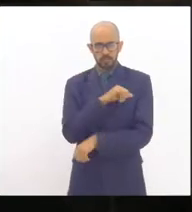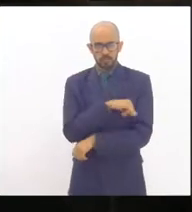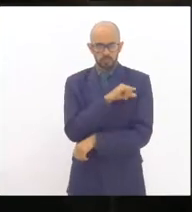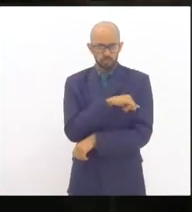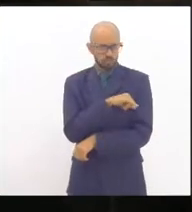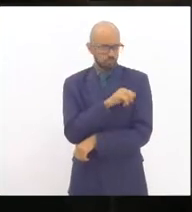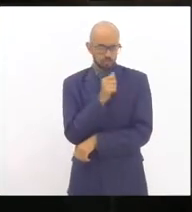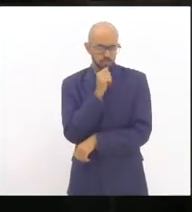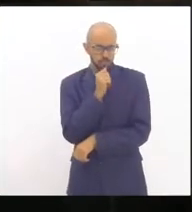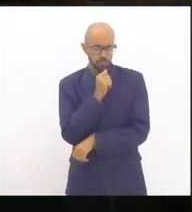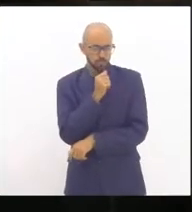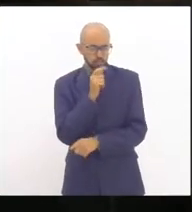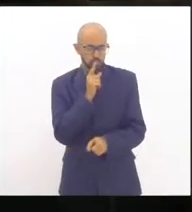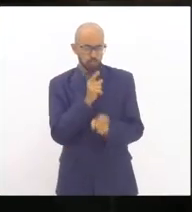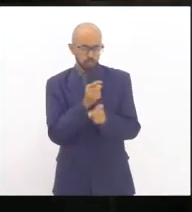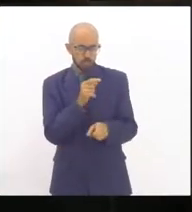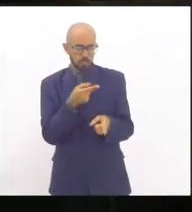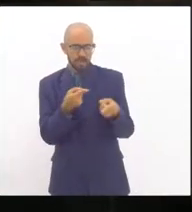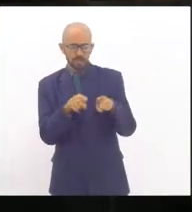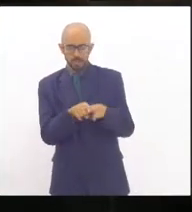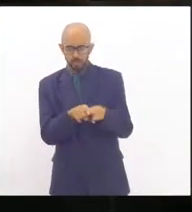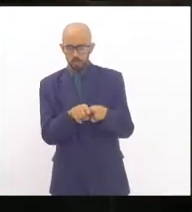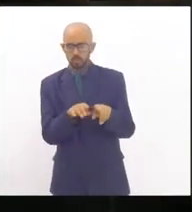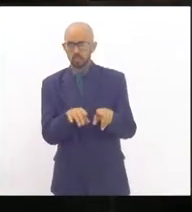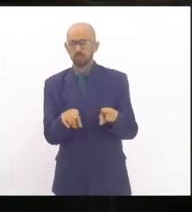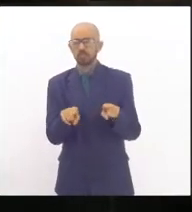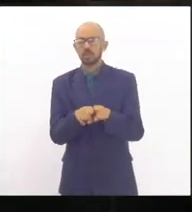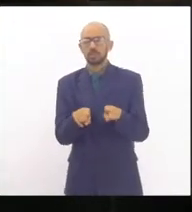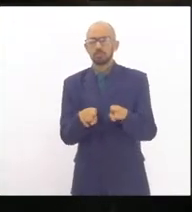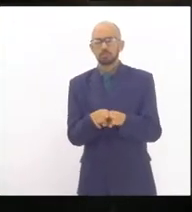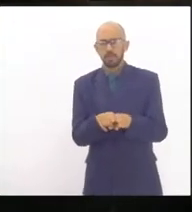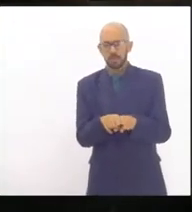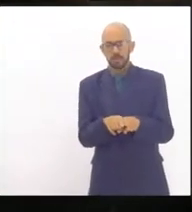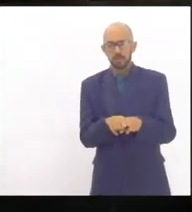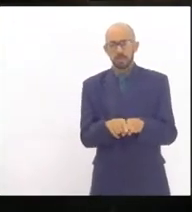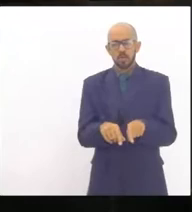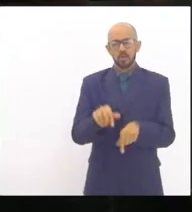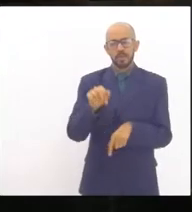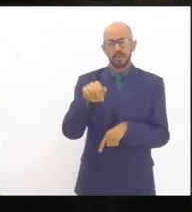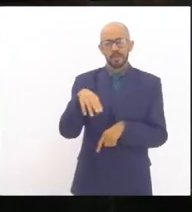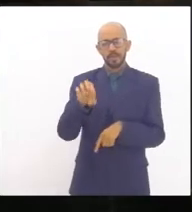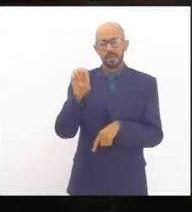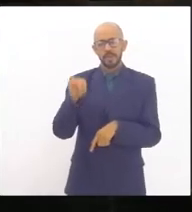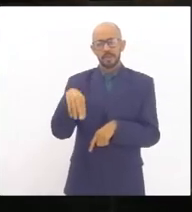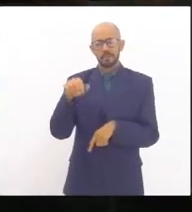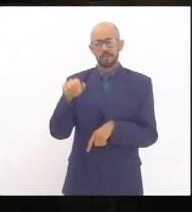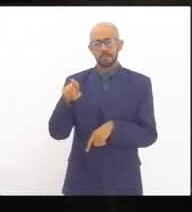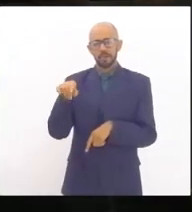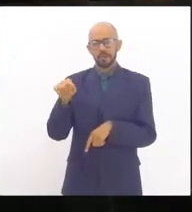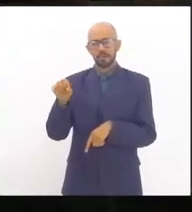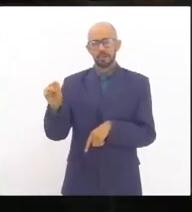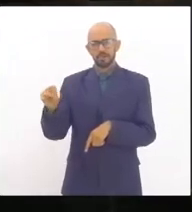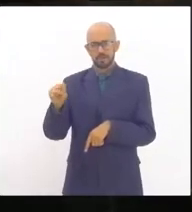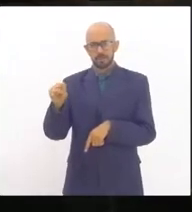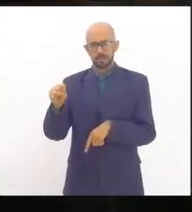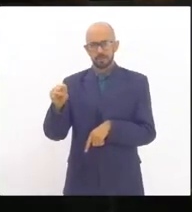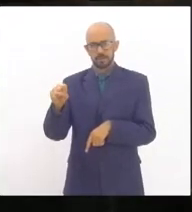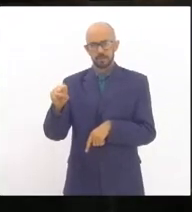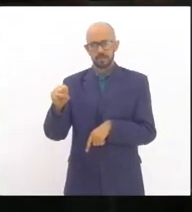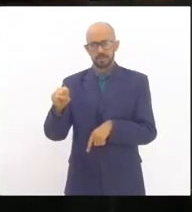descobri quem é o parceiro mas o projeto queimadas mas